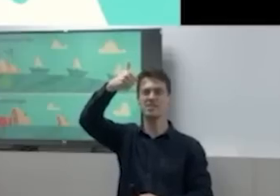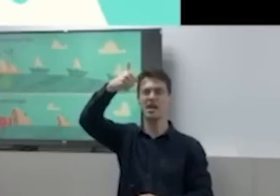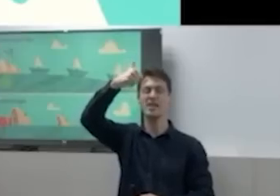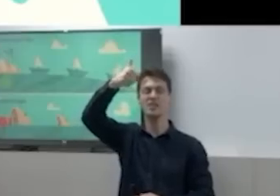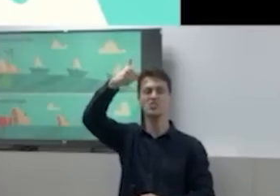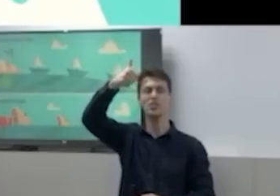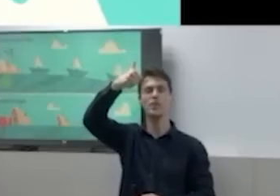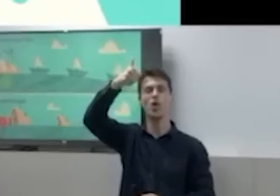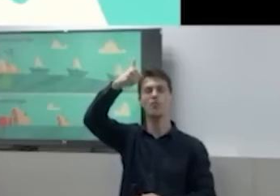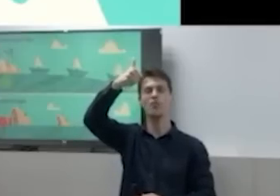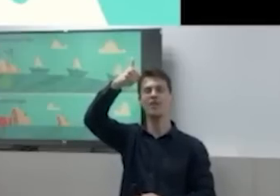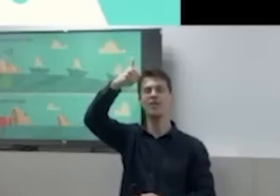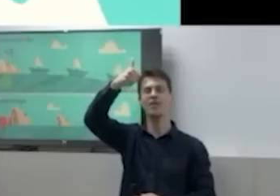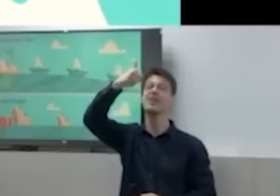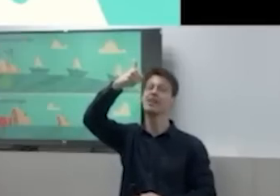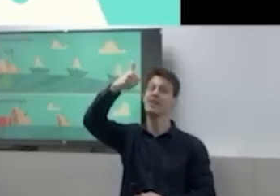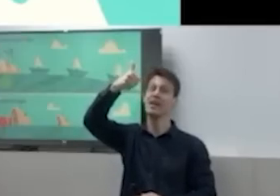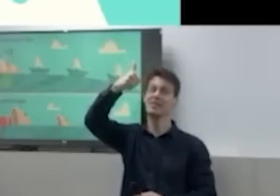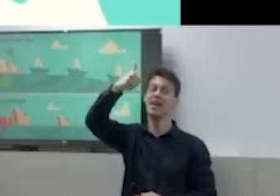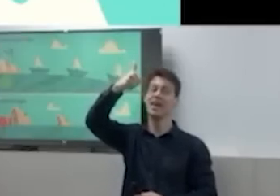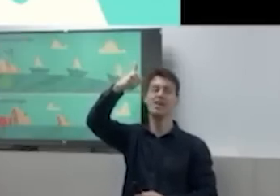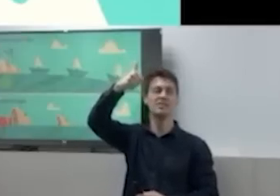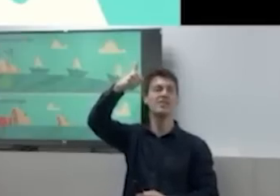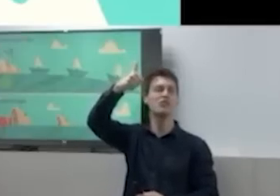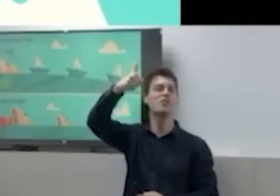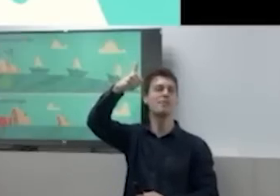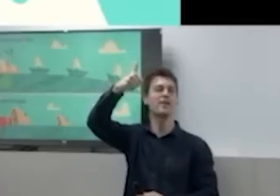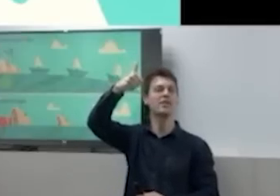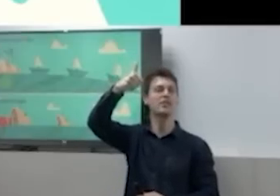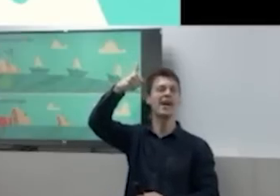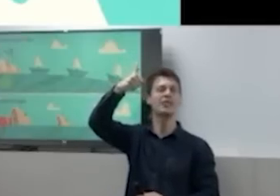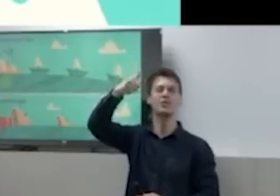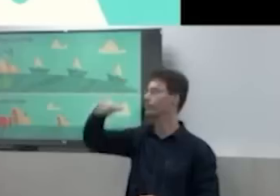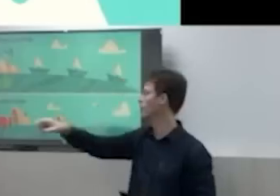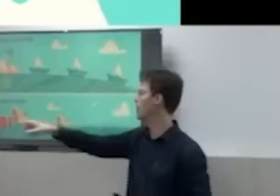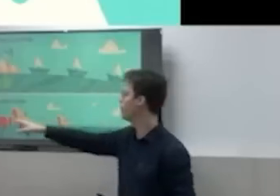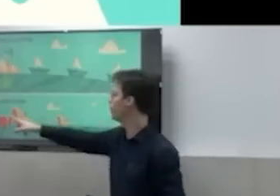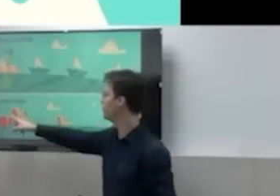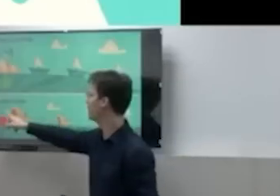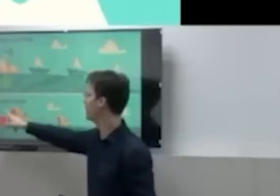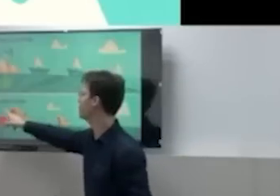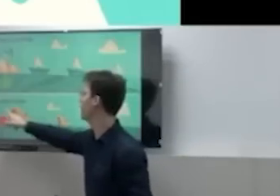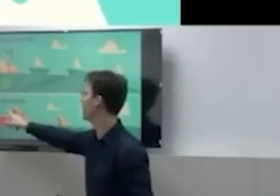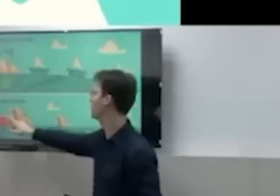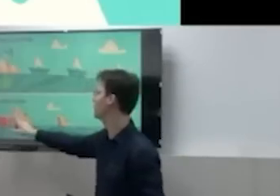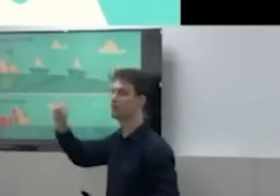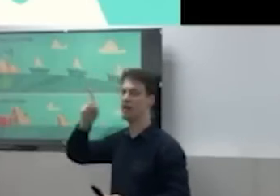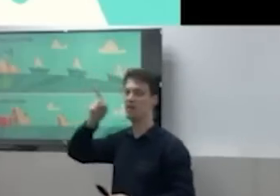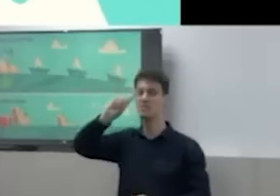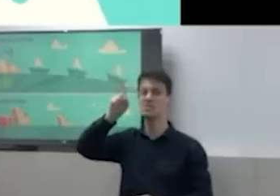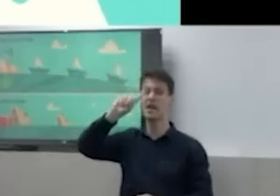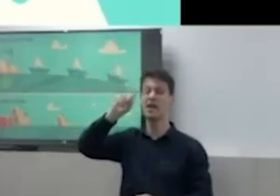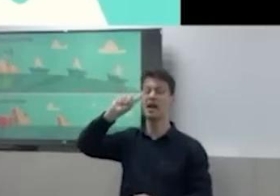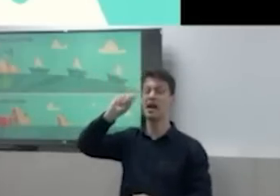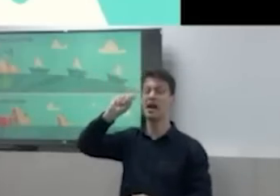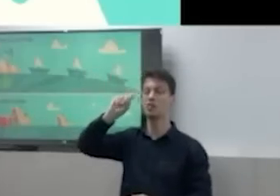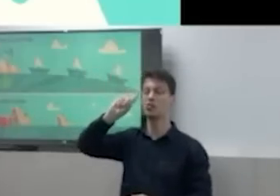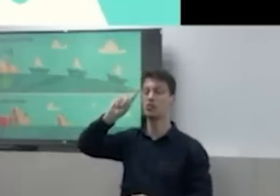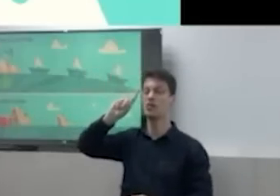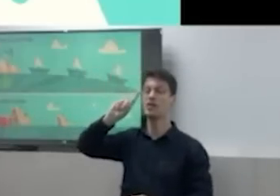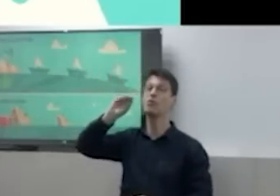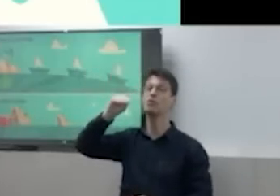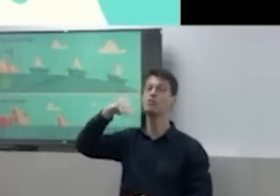correta essa evidência. Isso prova que a Terra tem um formato arredondado. Por que a Terra plana